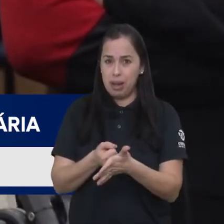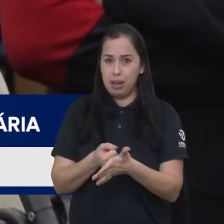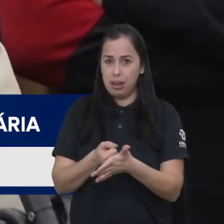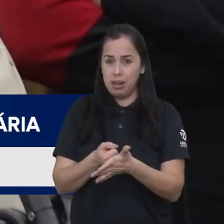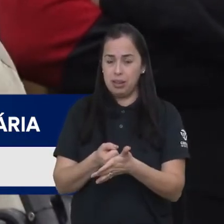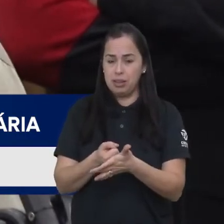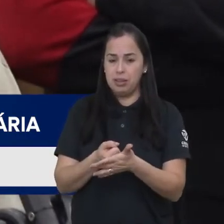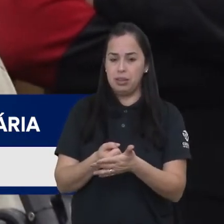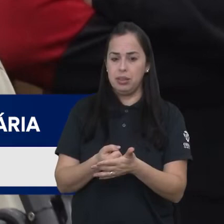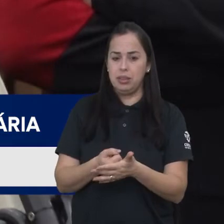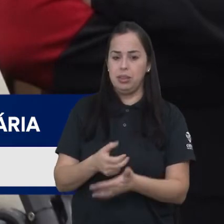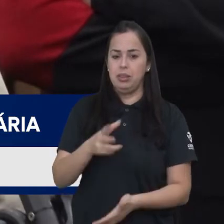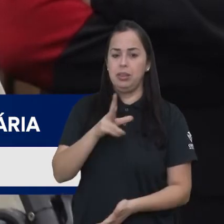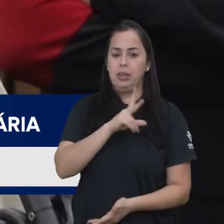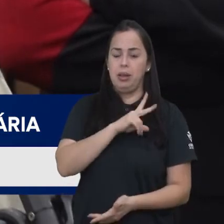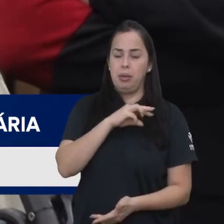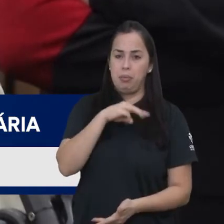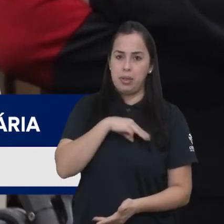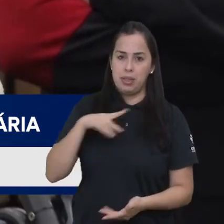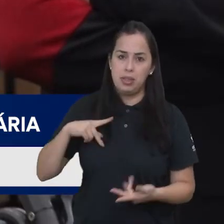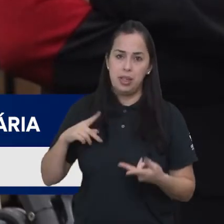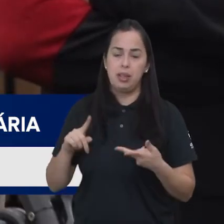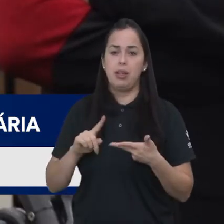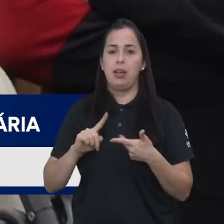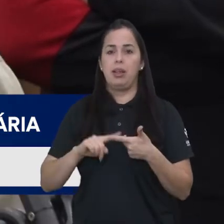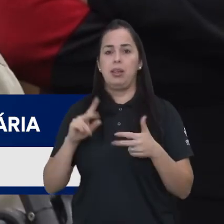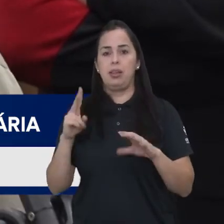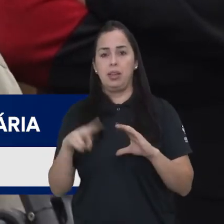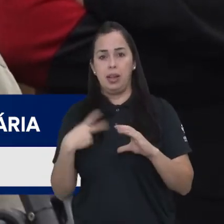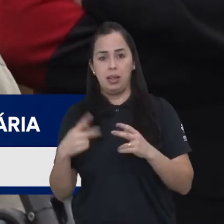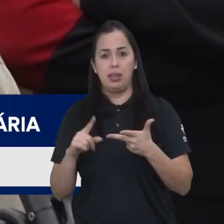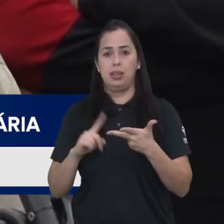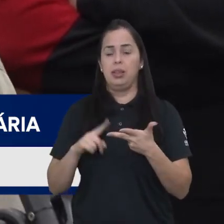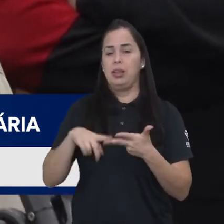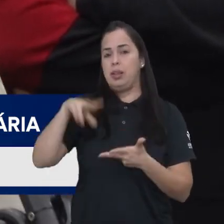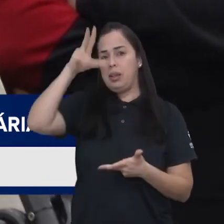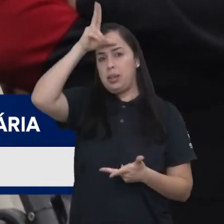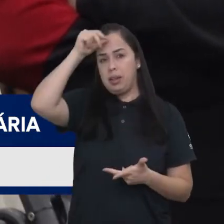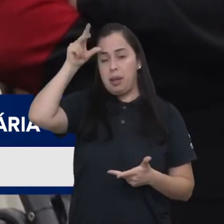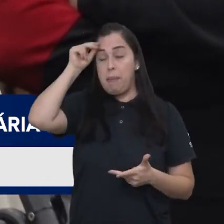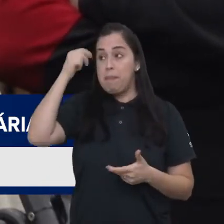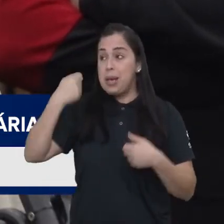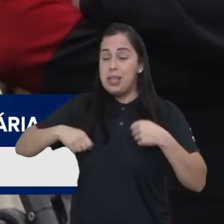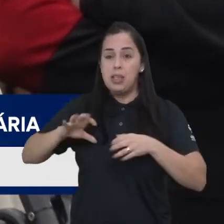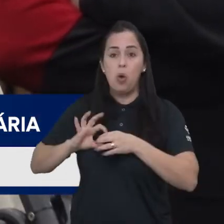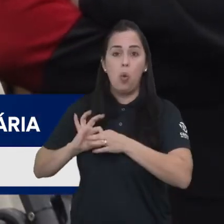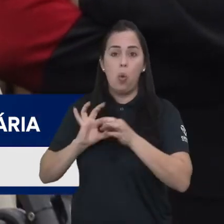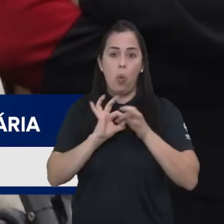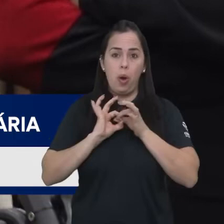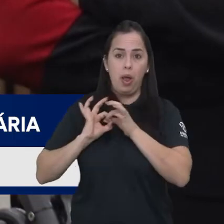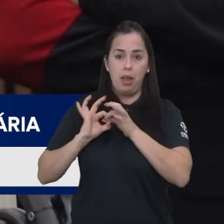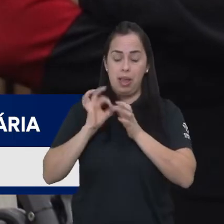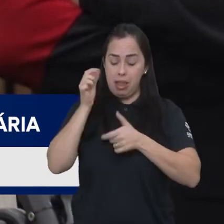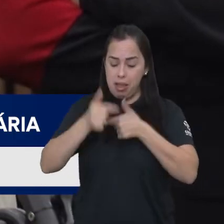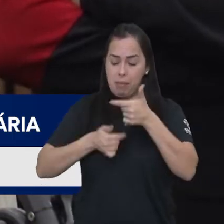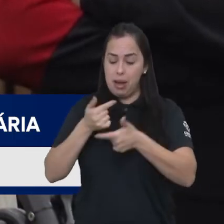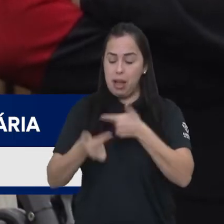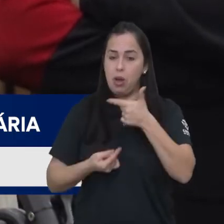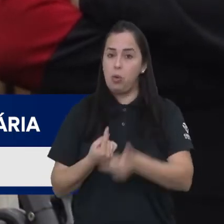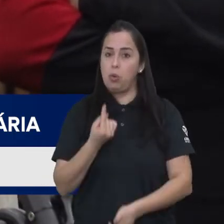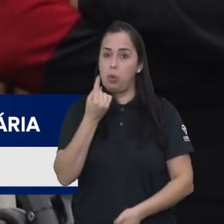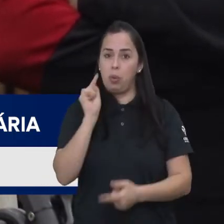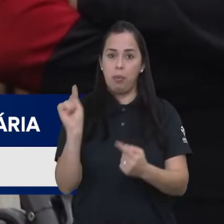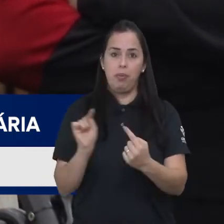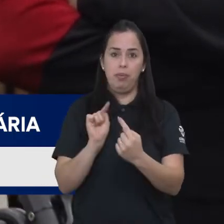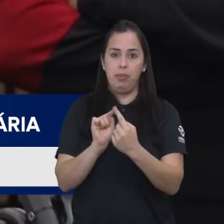causas. Ministério Público, Prefeitura, Câmara Municipal, todos deveriam se unir para trabalhar juntos.